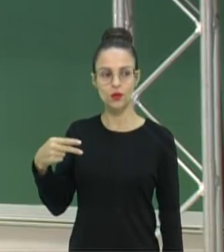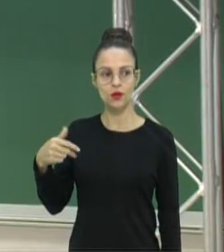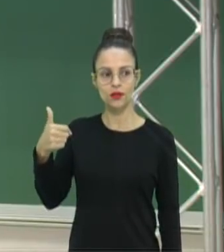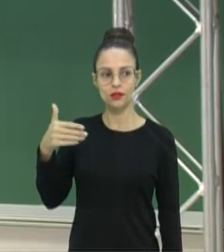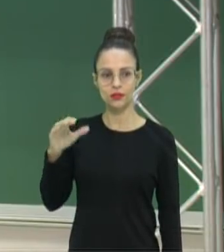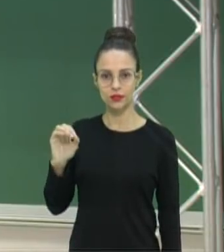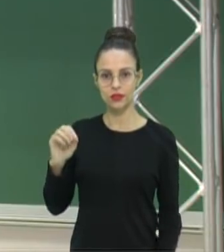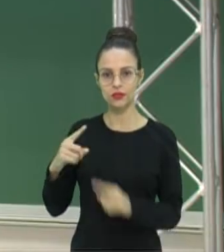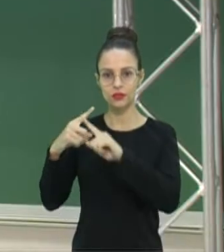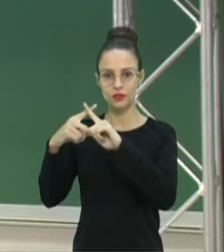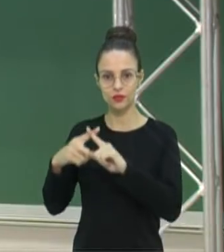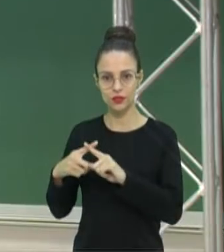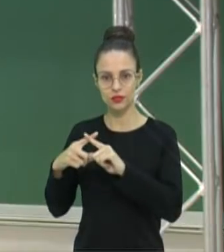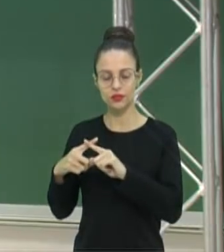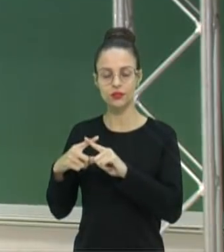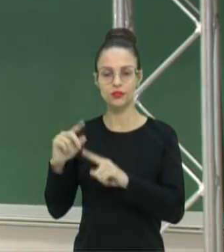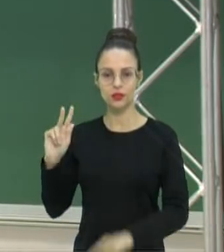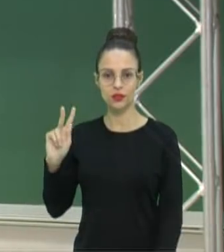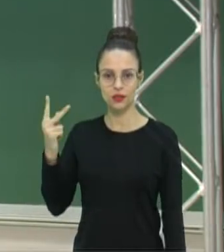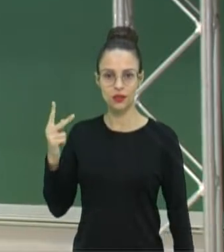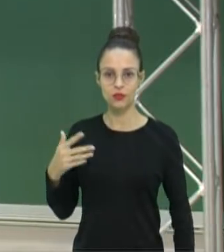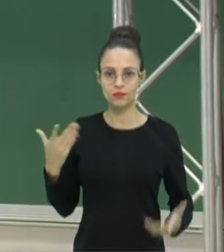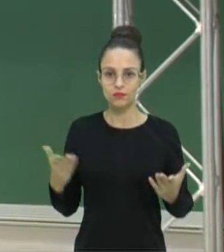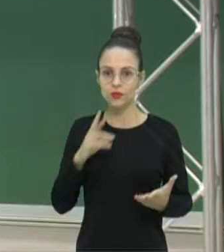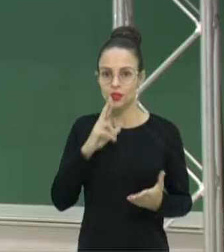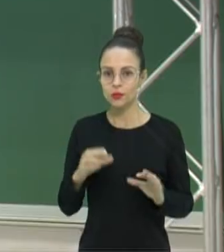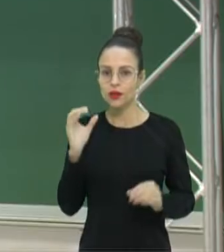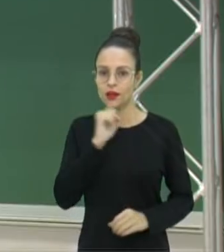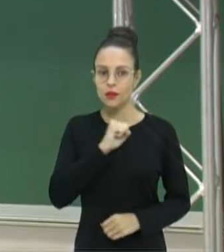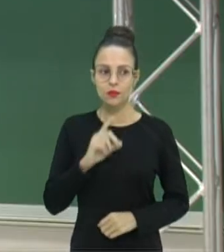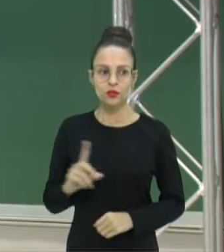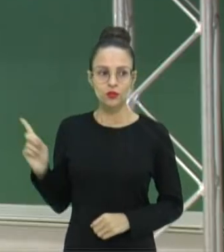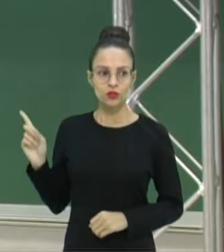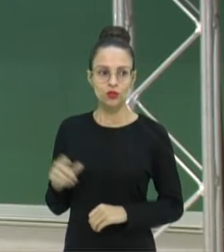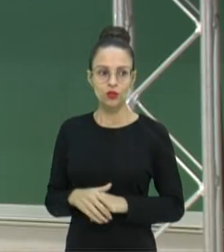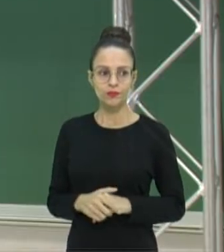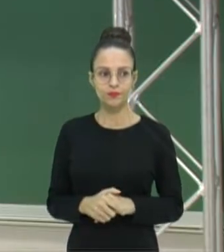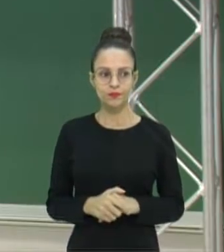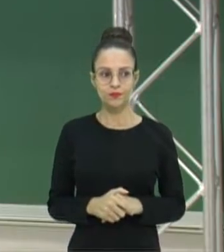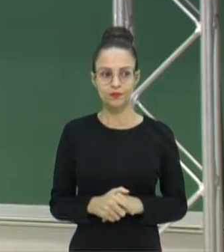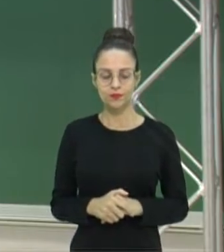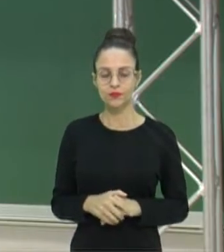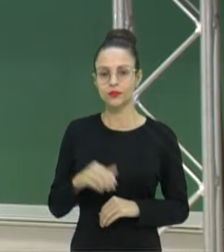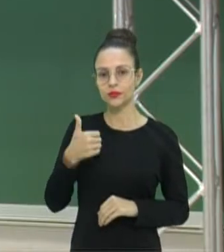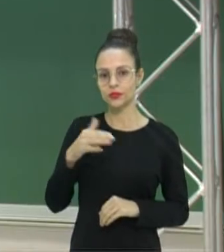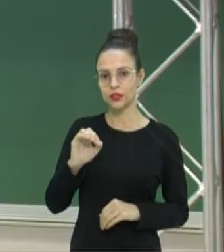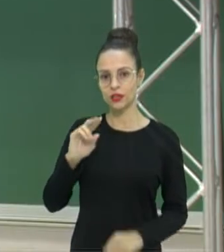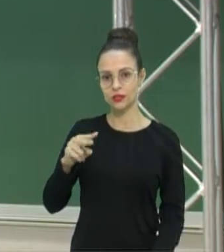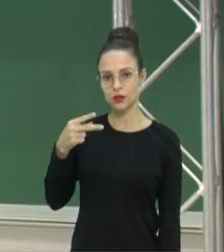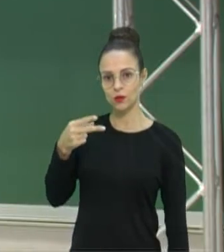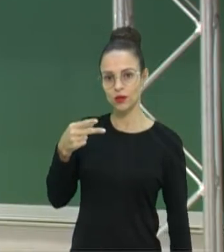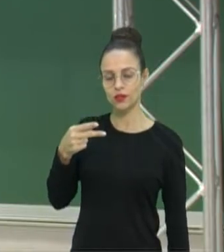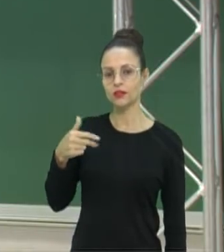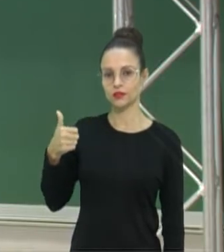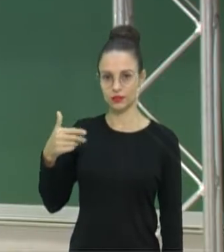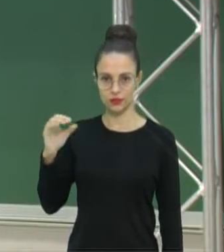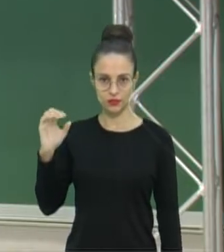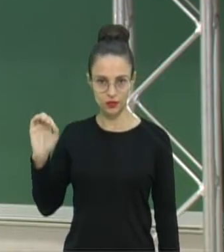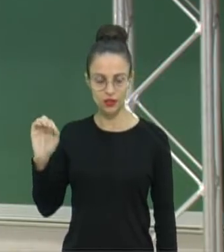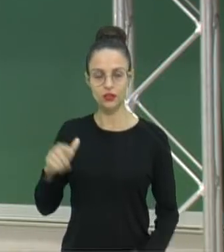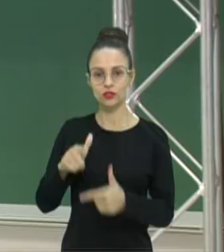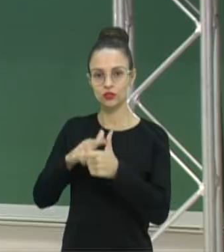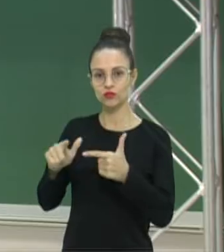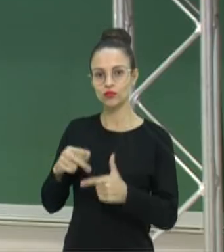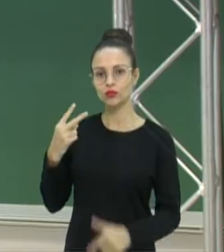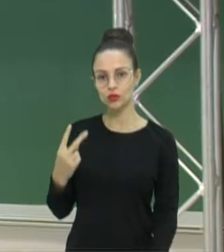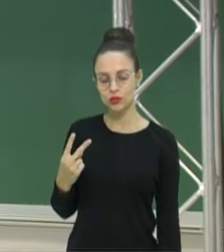10 vezes h. Resolvendo rapidinho aqui, ó, olha que coisa interessante. 10 ao quadrado é 100.